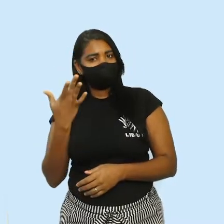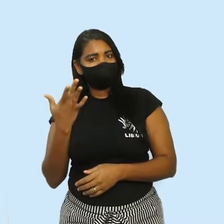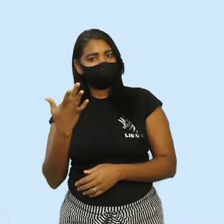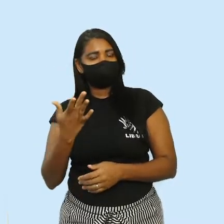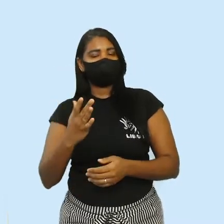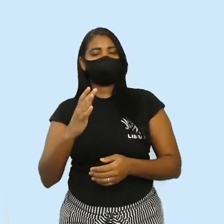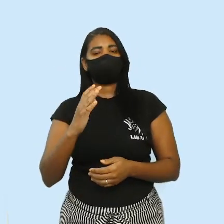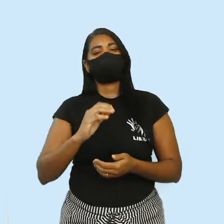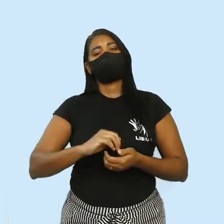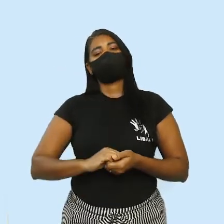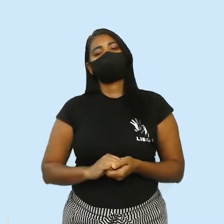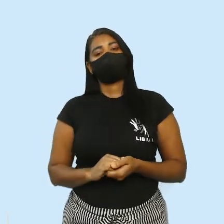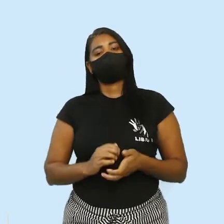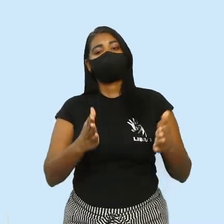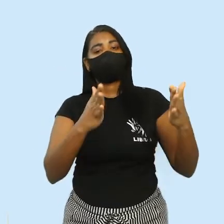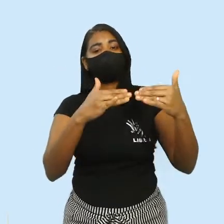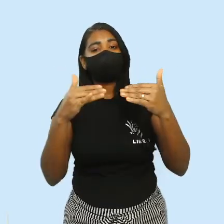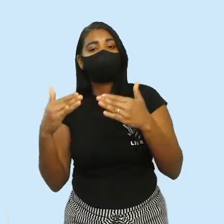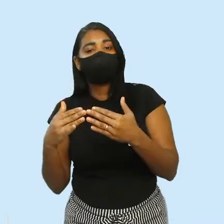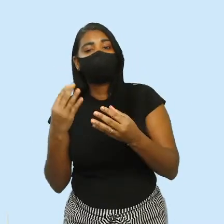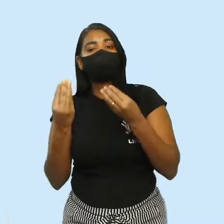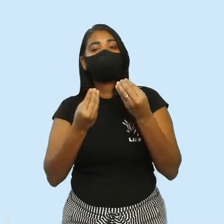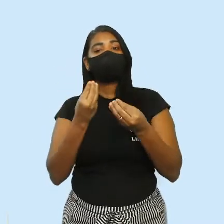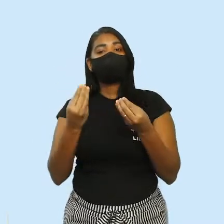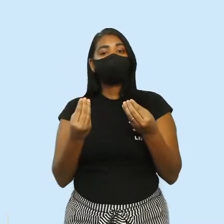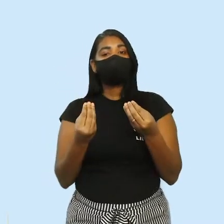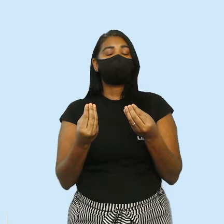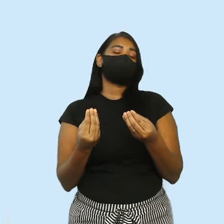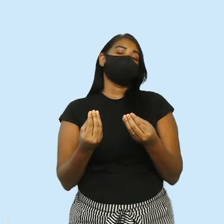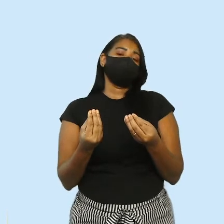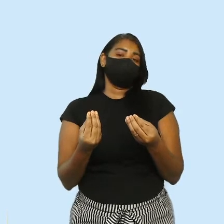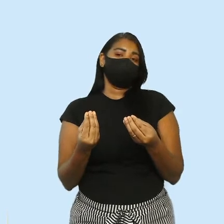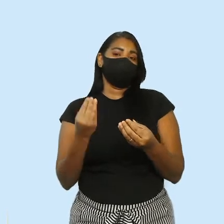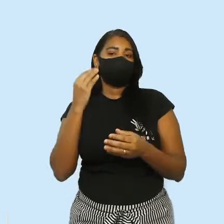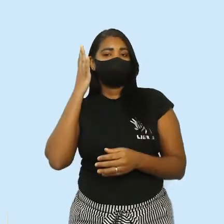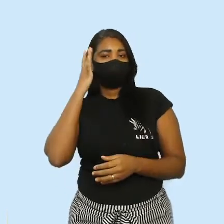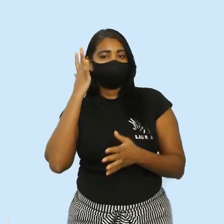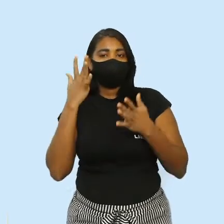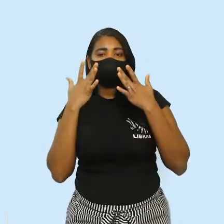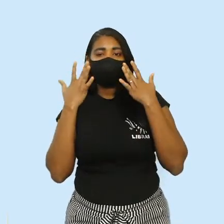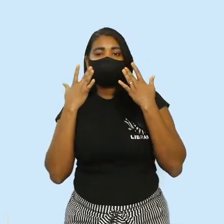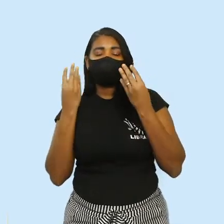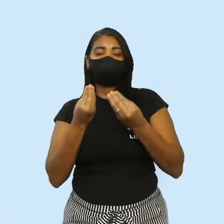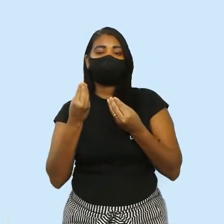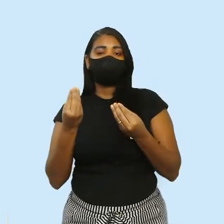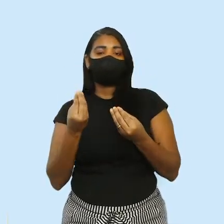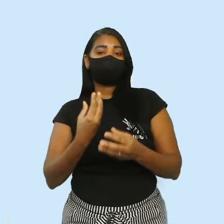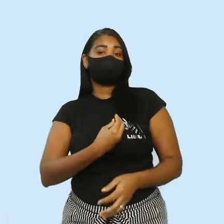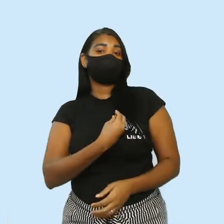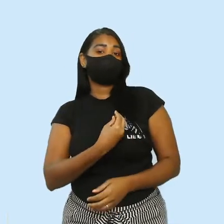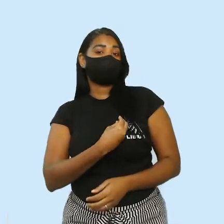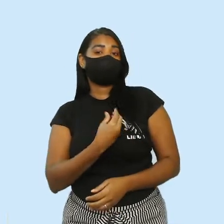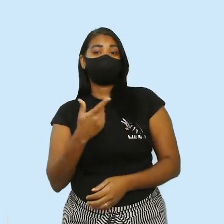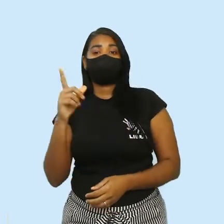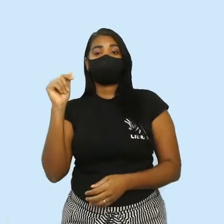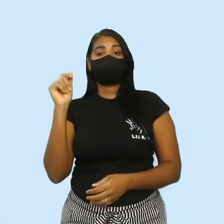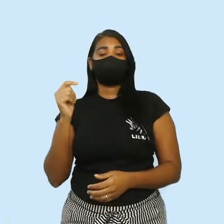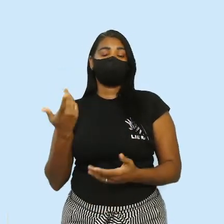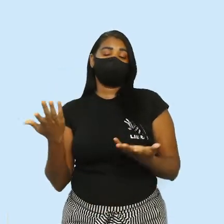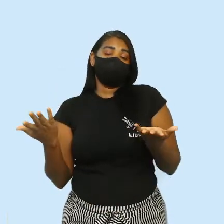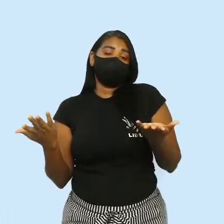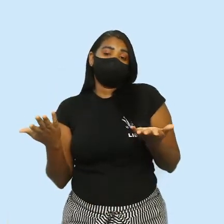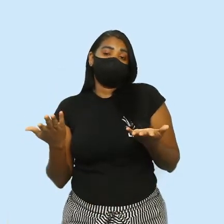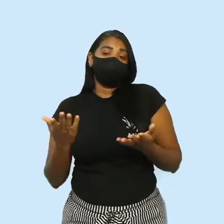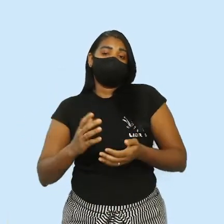cachê. Então, se fecham os espaços, se fecha o teatro, se fecha a casa de show. Como é que esses artistas vão sobreviver? Né? A maioria